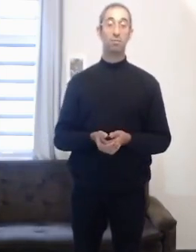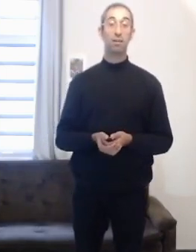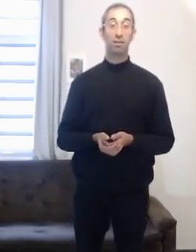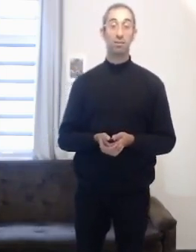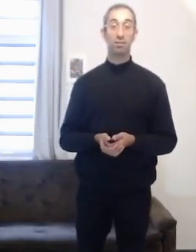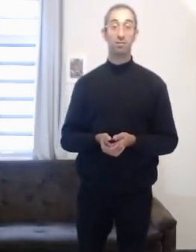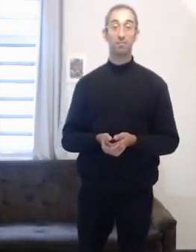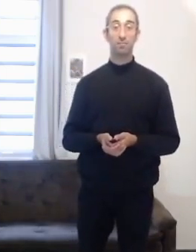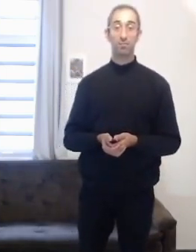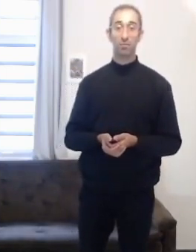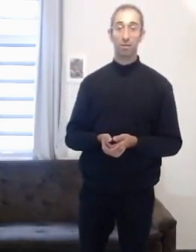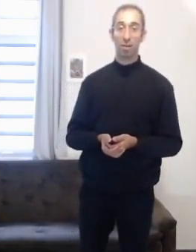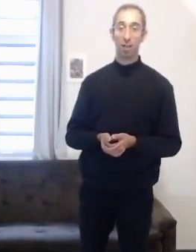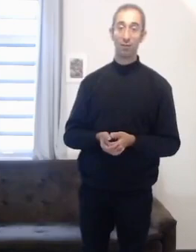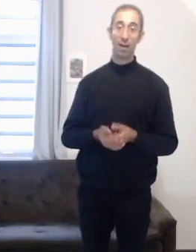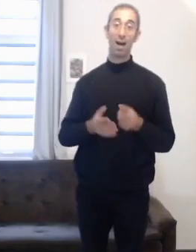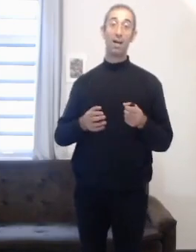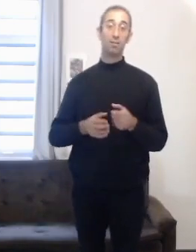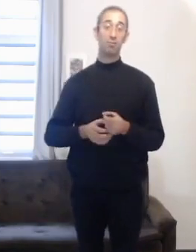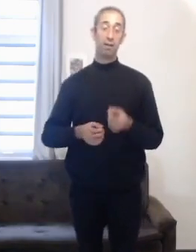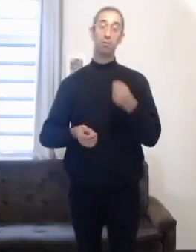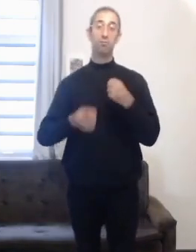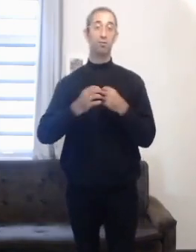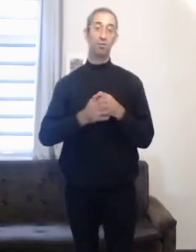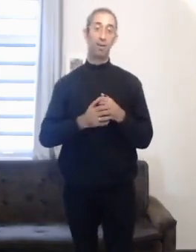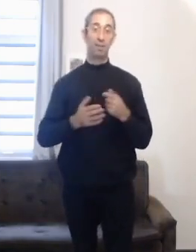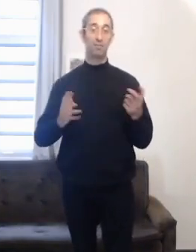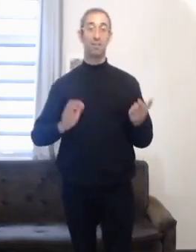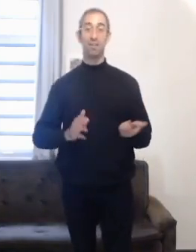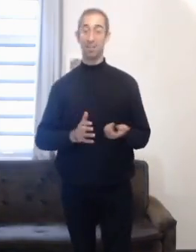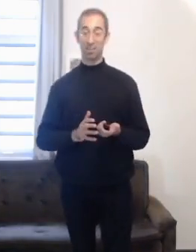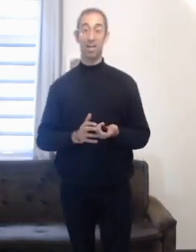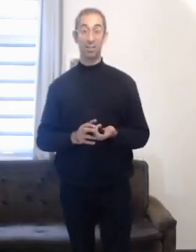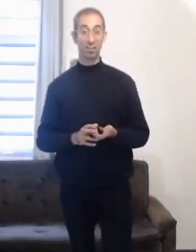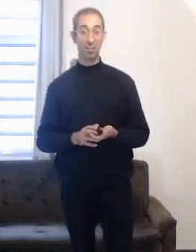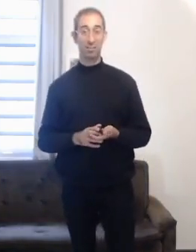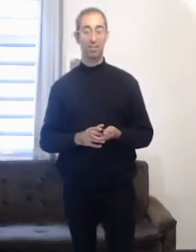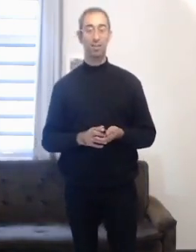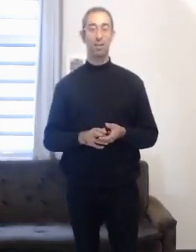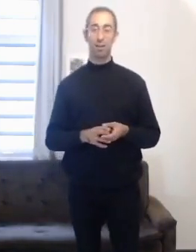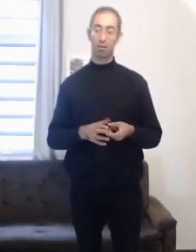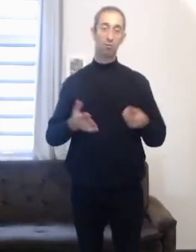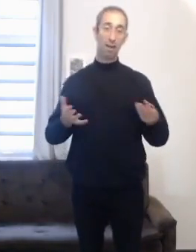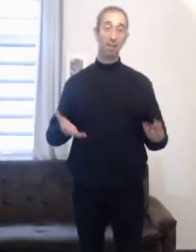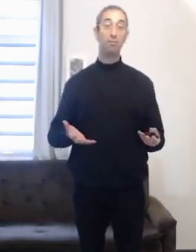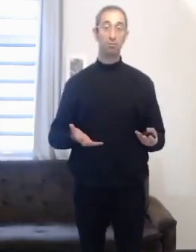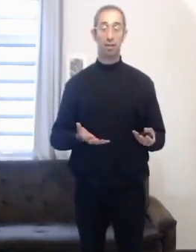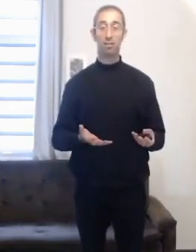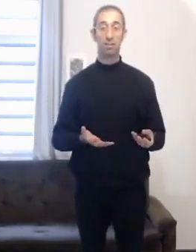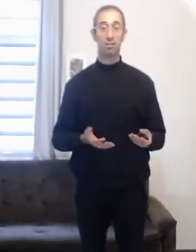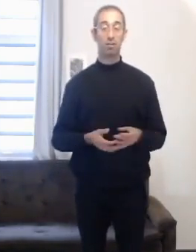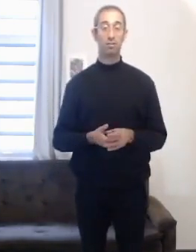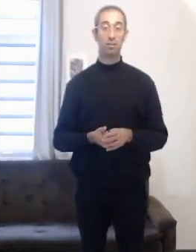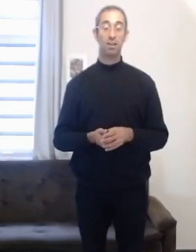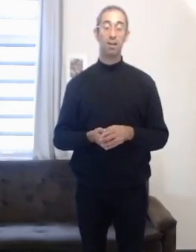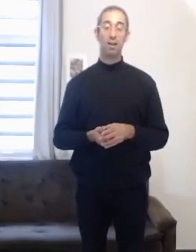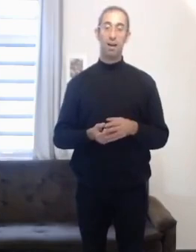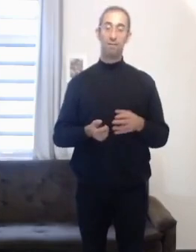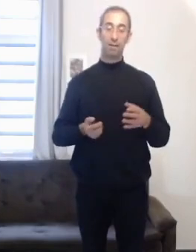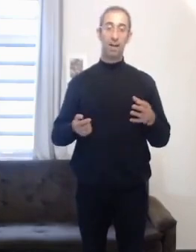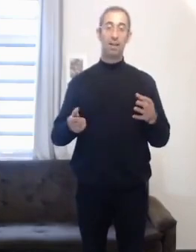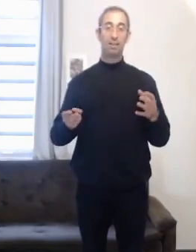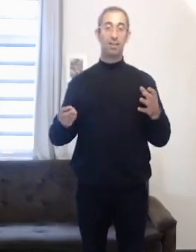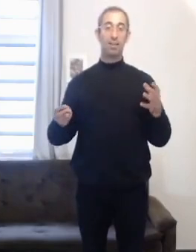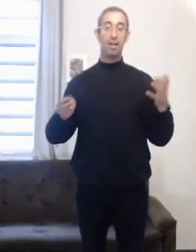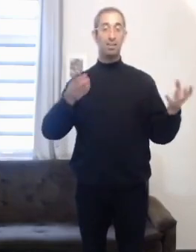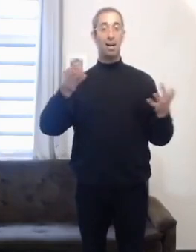cada 10 mil habitantes. Você fala, ah, então quem come chocolate fica inteligente, né? Claro, não é isso, né, gente? Então, assim,